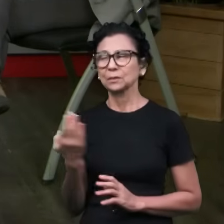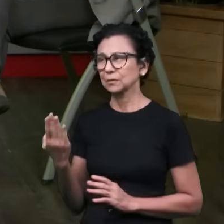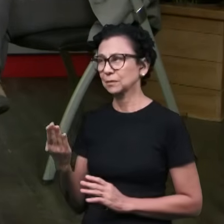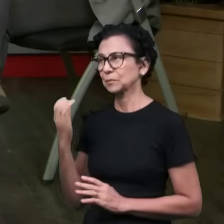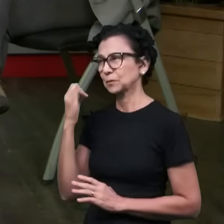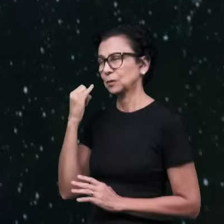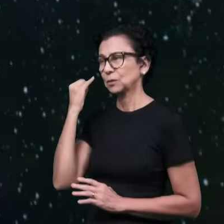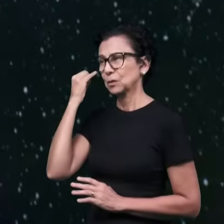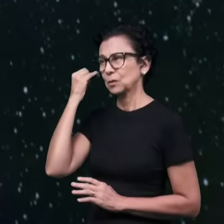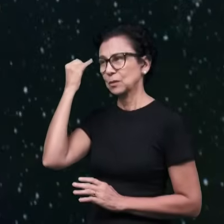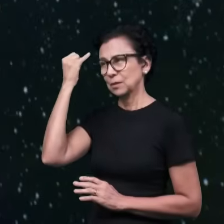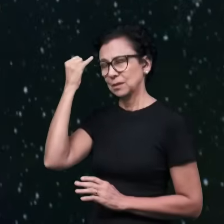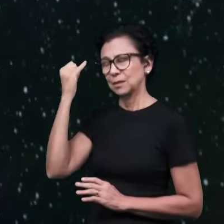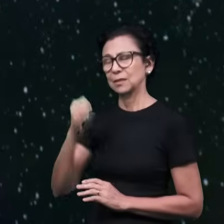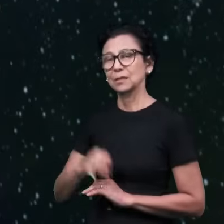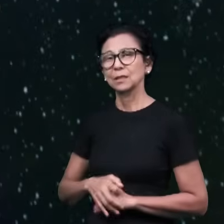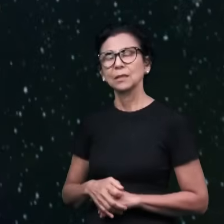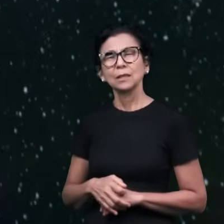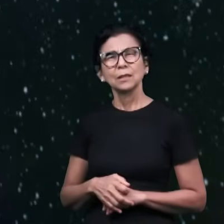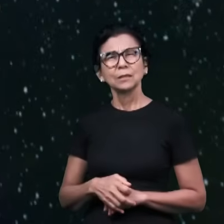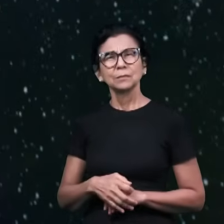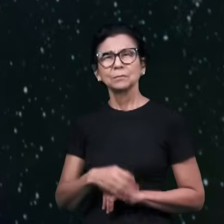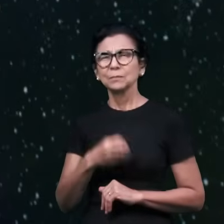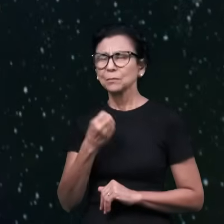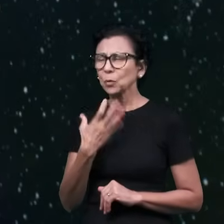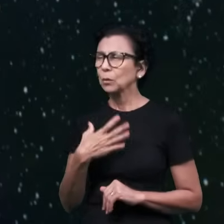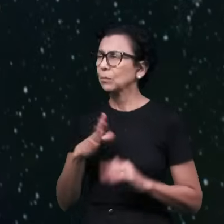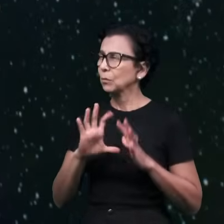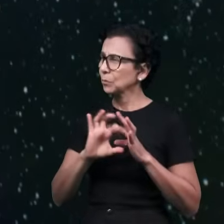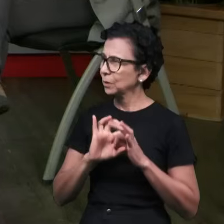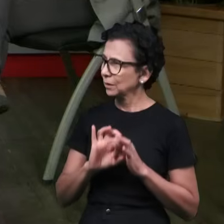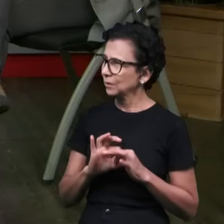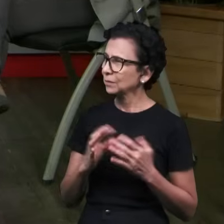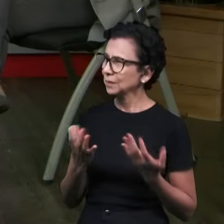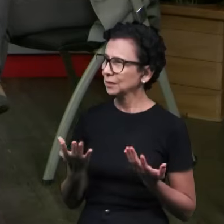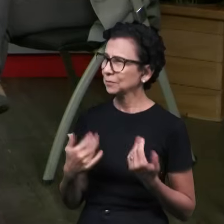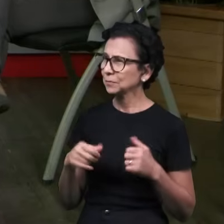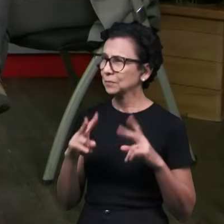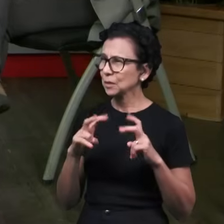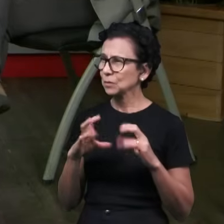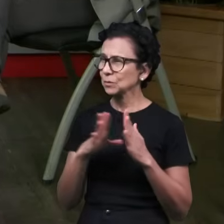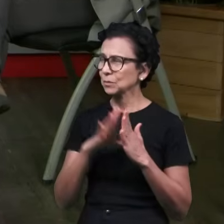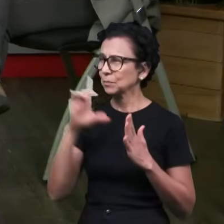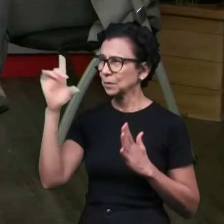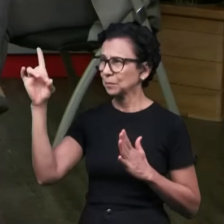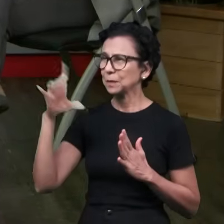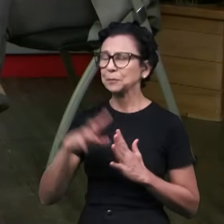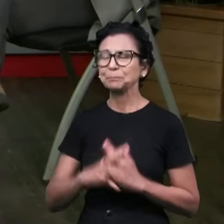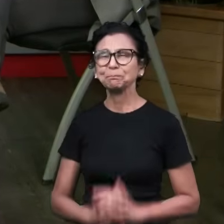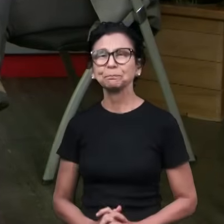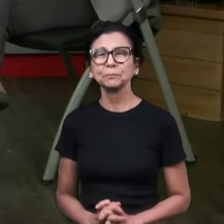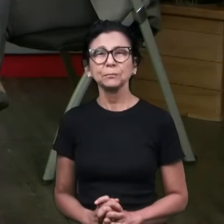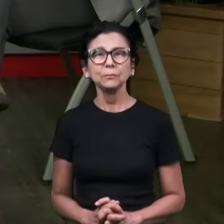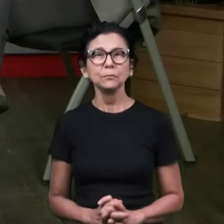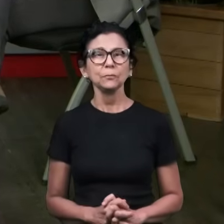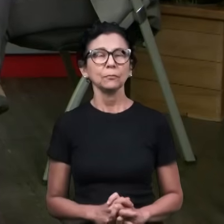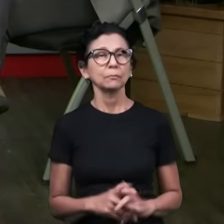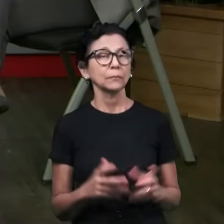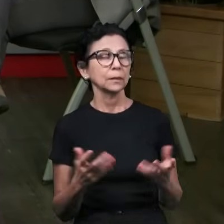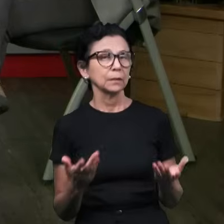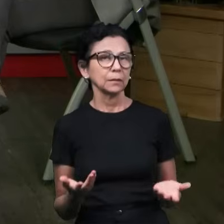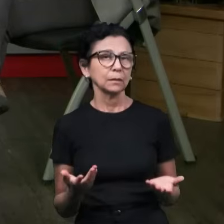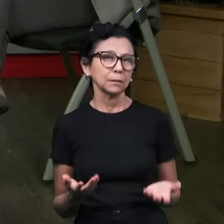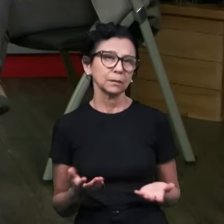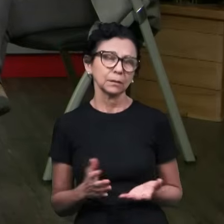aqui nesta comunhão para falarmos da palavra de Deus. Amém. Muito bem, Sérgio. A gente, quando traz